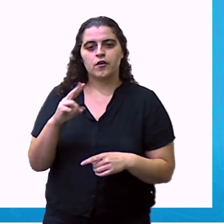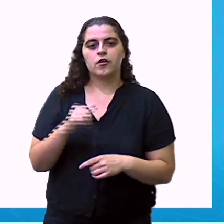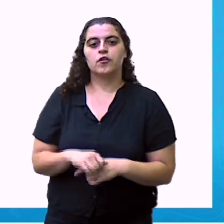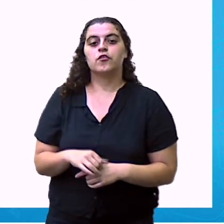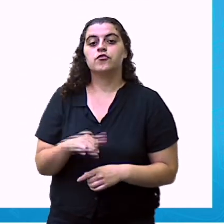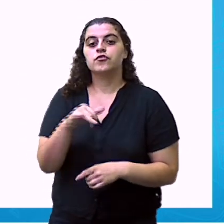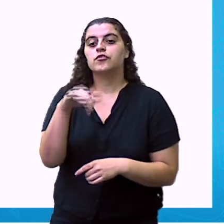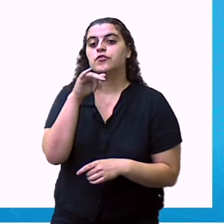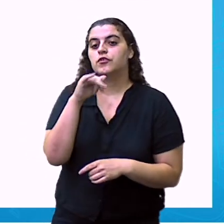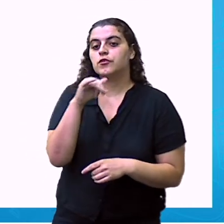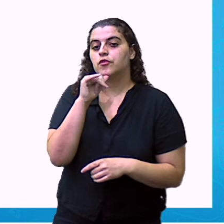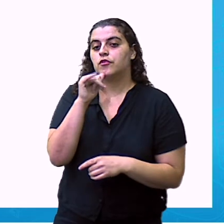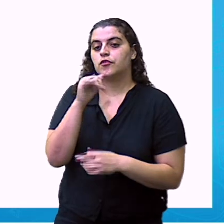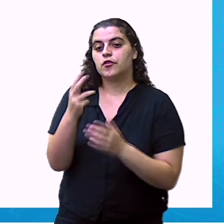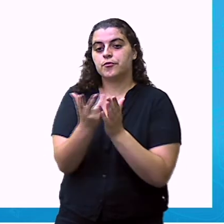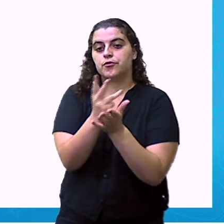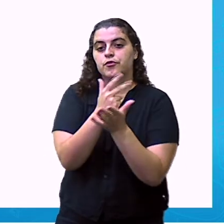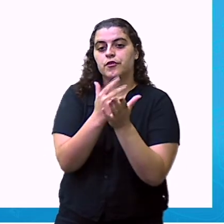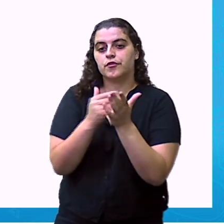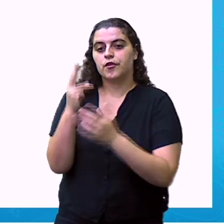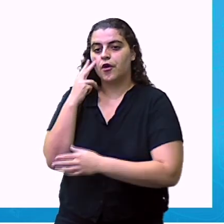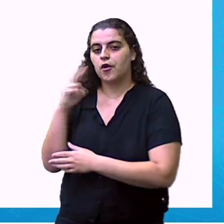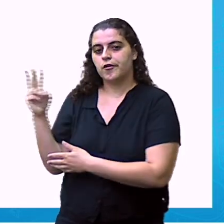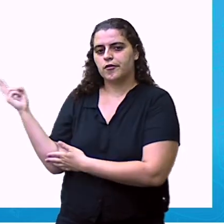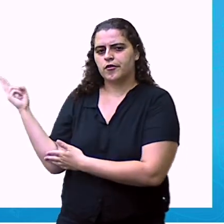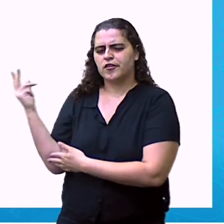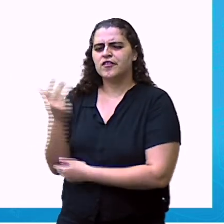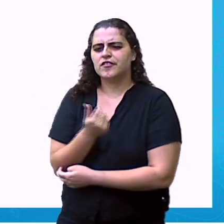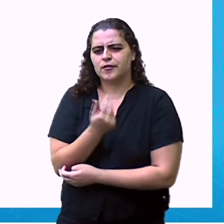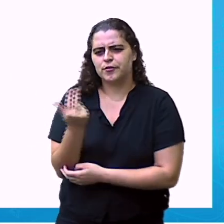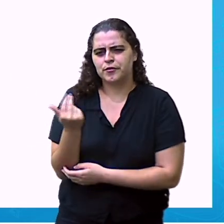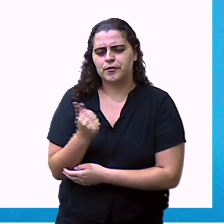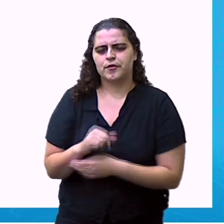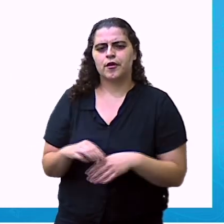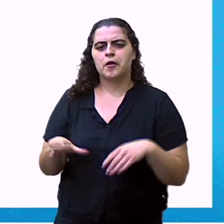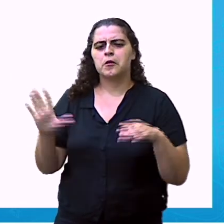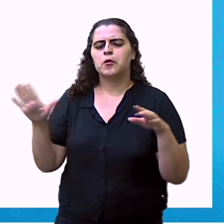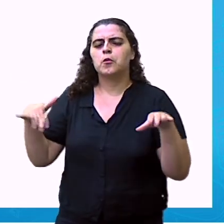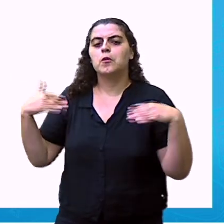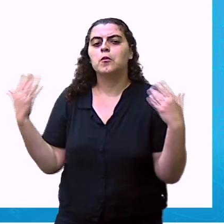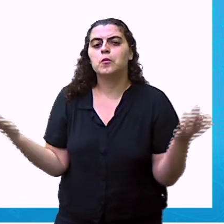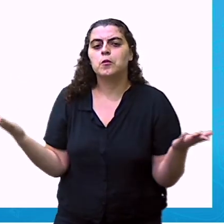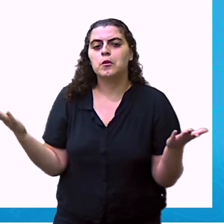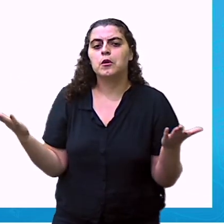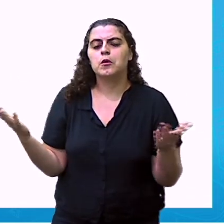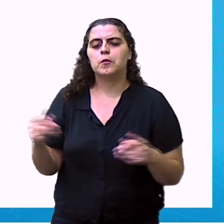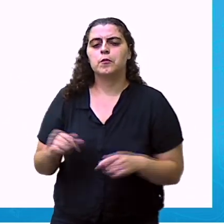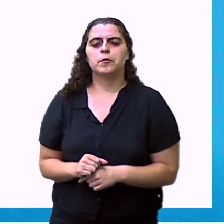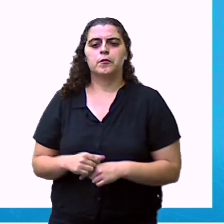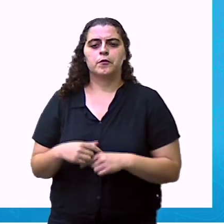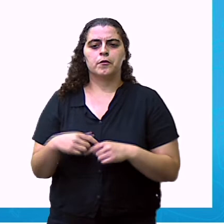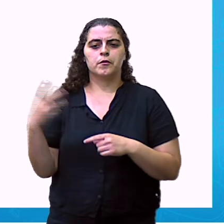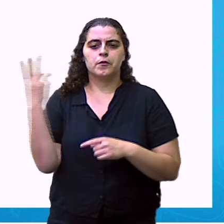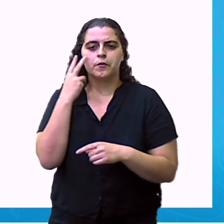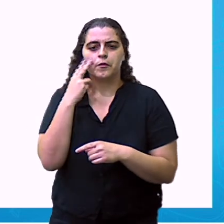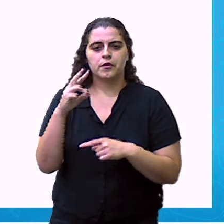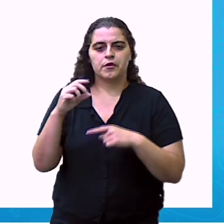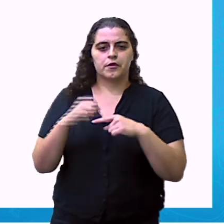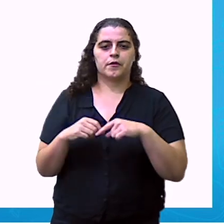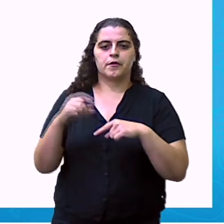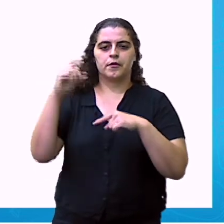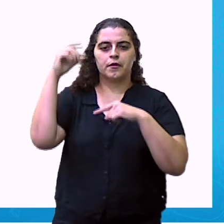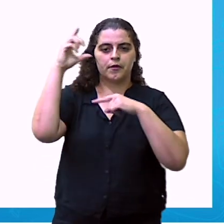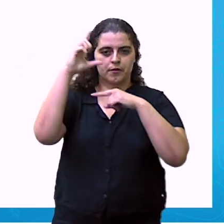desenhos, eles estão da mesma forma. Vamos então descobrir qual que é a fração imprópria nesse primeiro